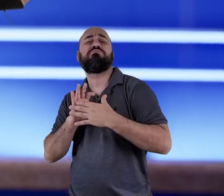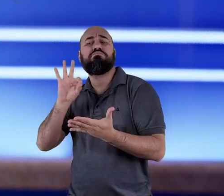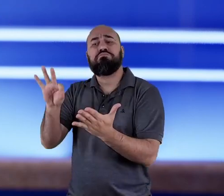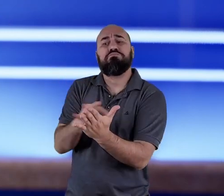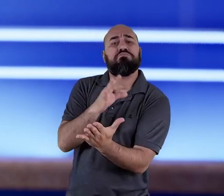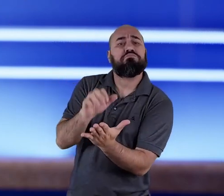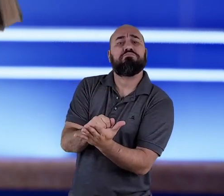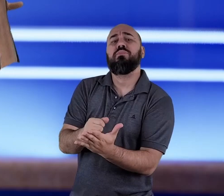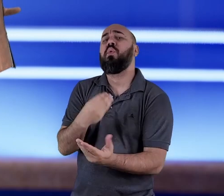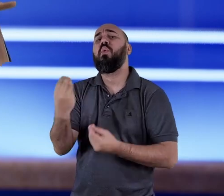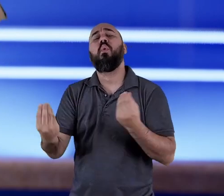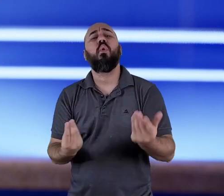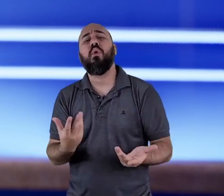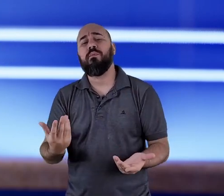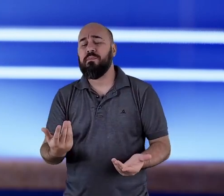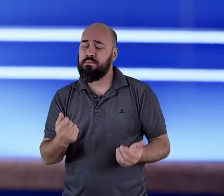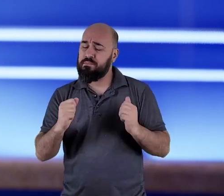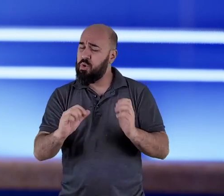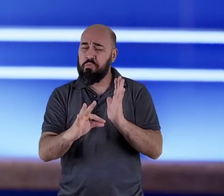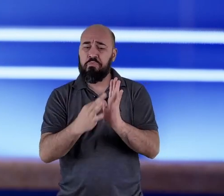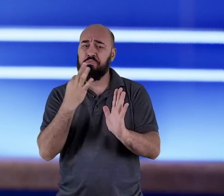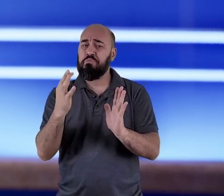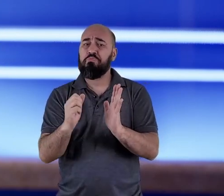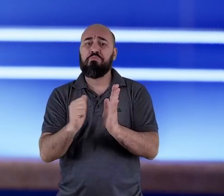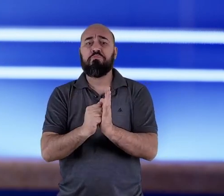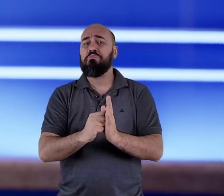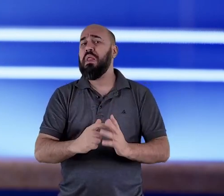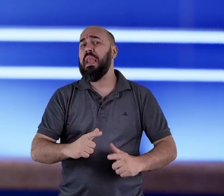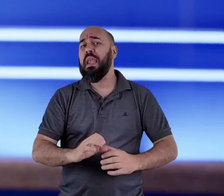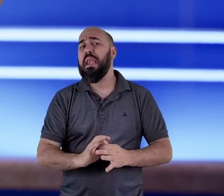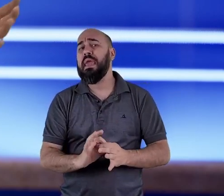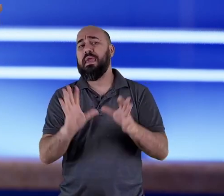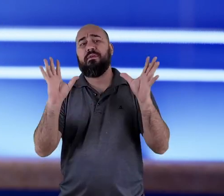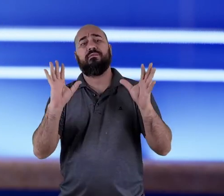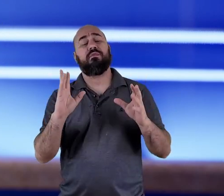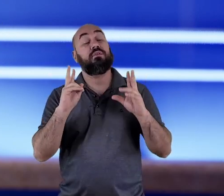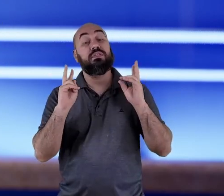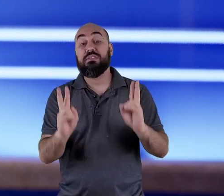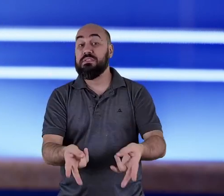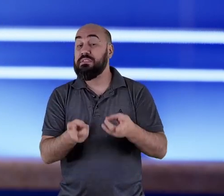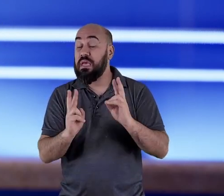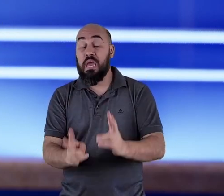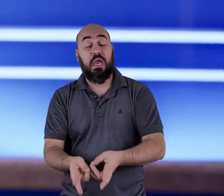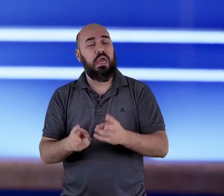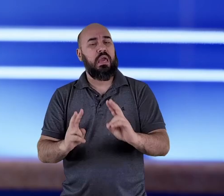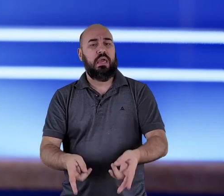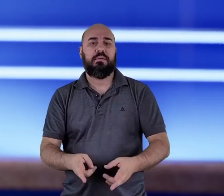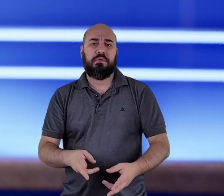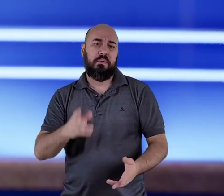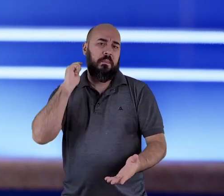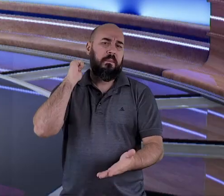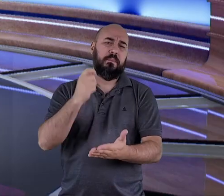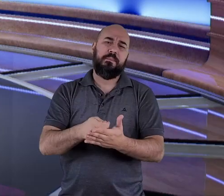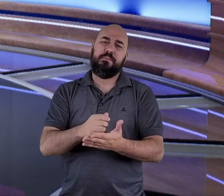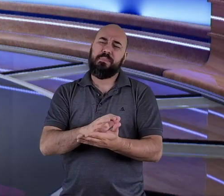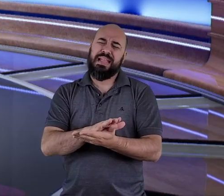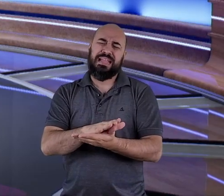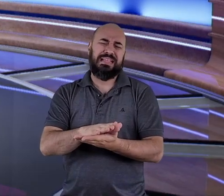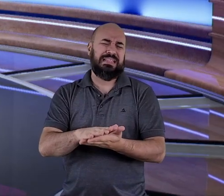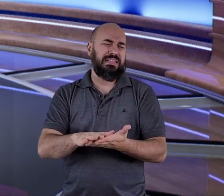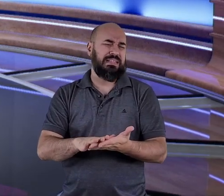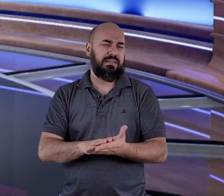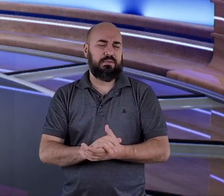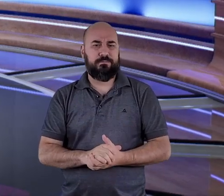inscrever. Não tem data final para sua matrícula. Estamos sempre de portas abertas. Eu quero te apresentar